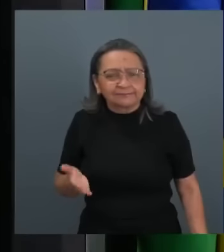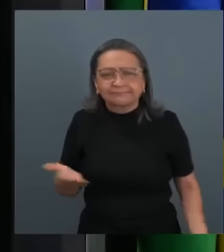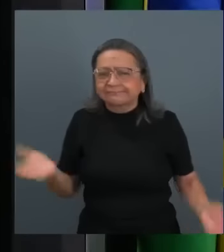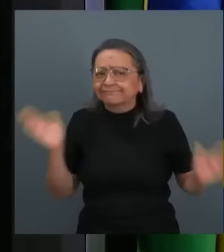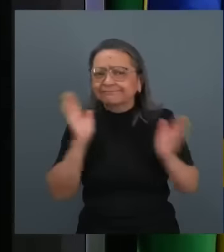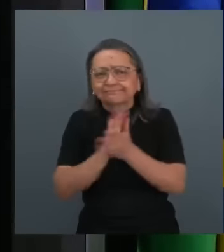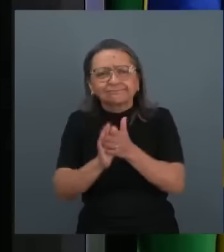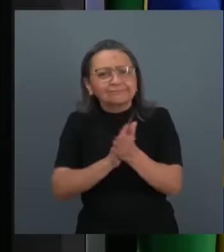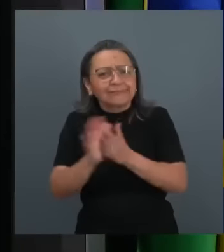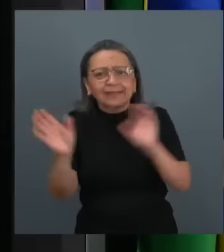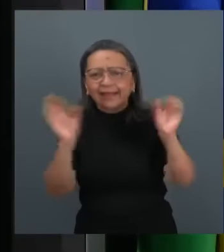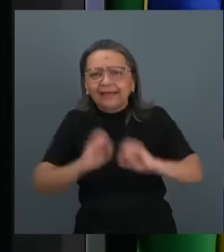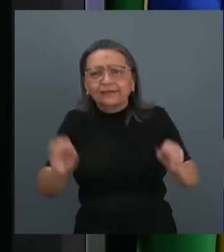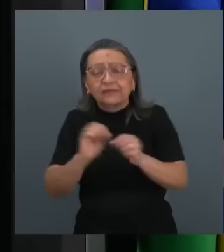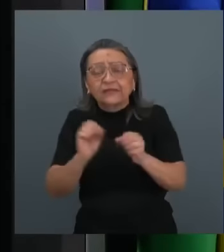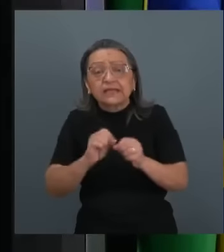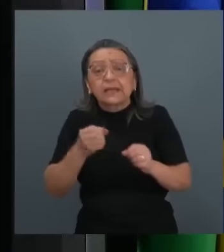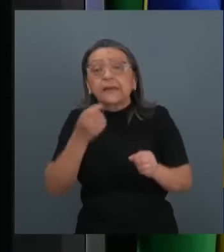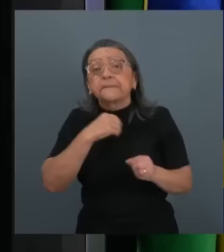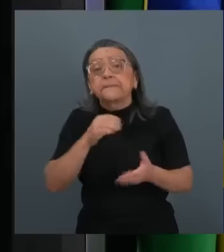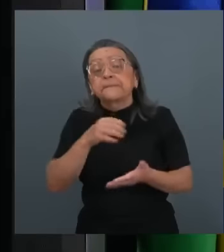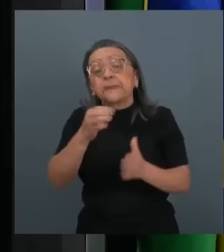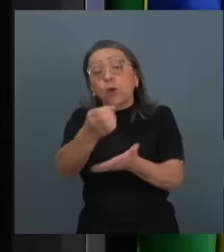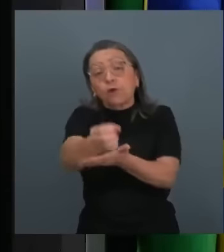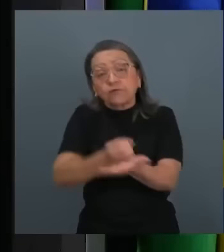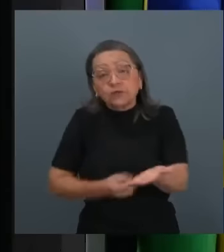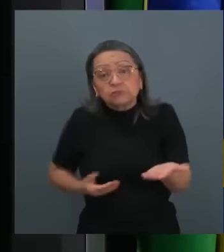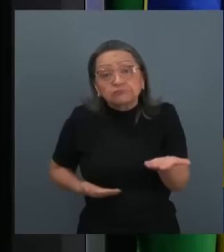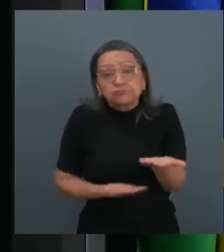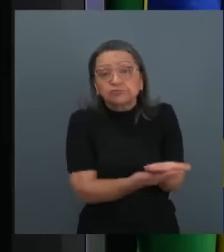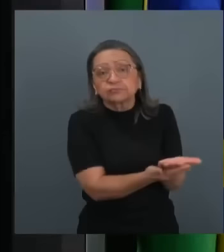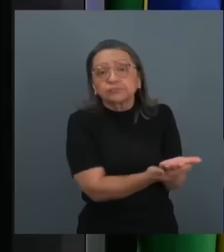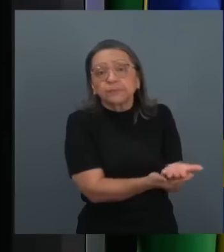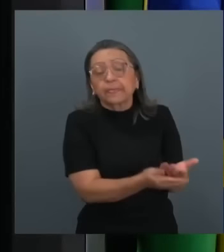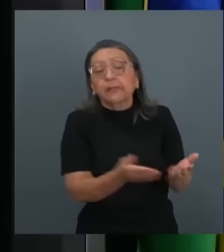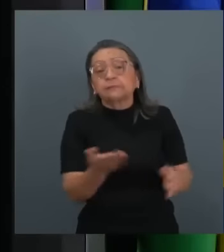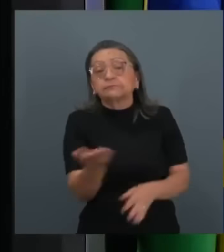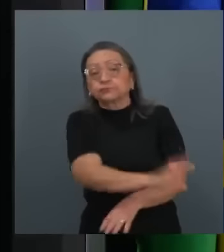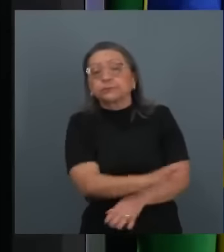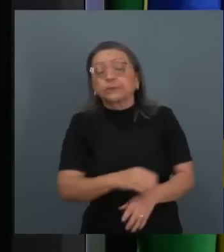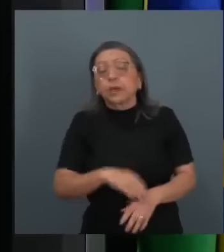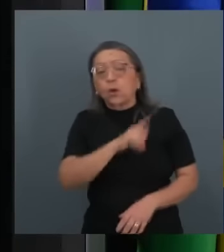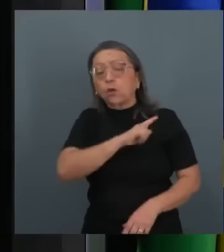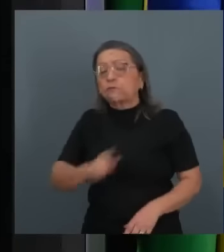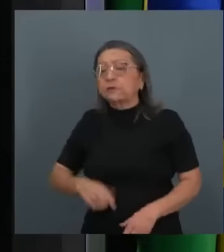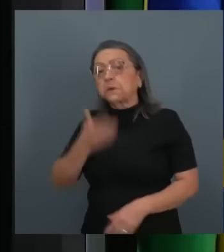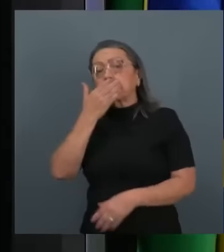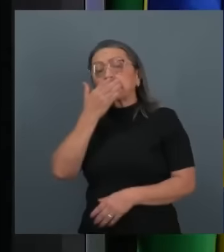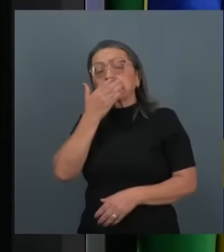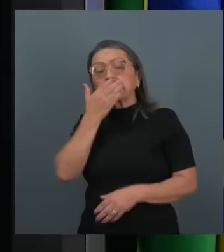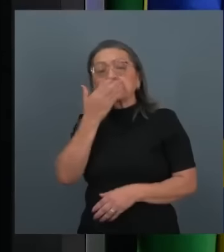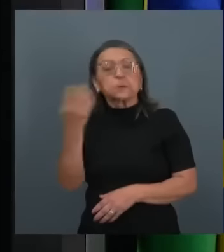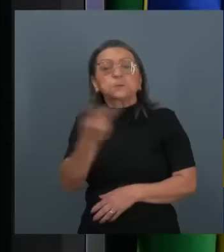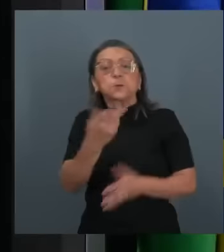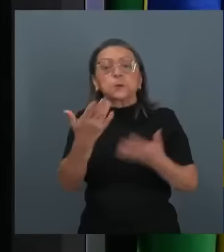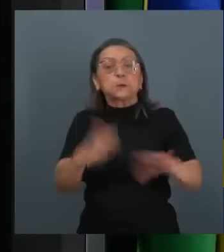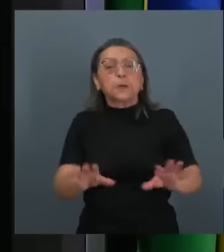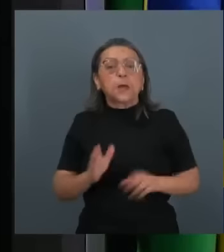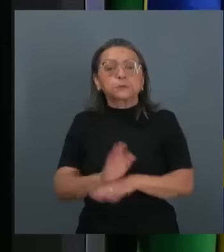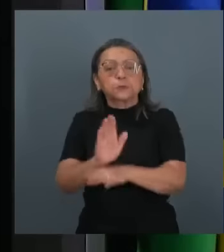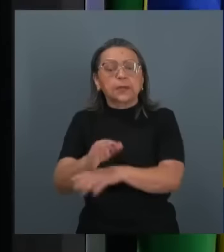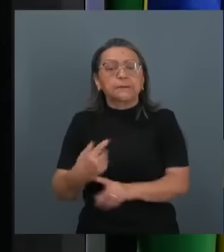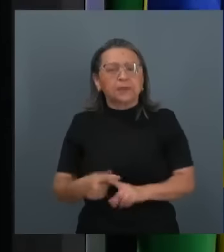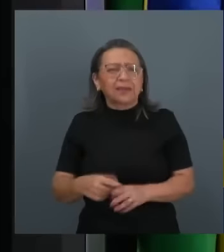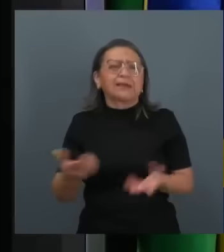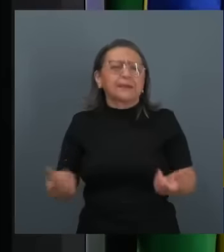Nada foi feito, está engavetado o pedido de intervenção. O governador nenhum pio, não querem dar o braço a torcer. Porque